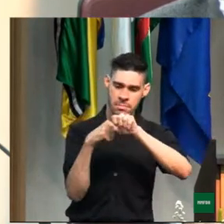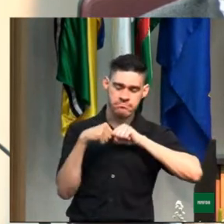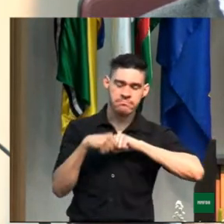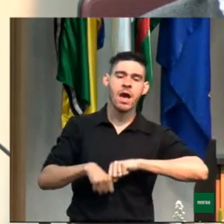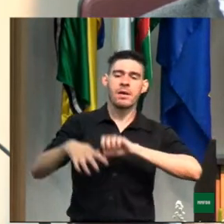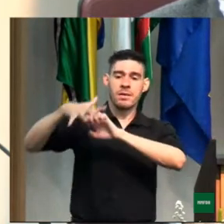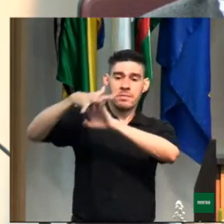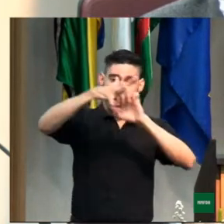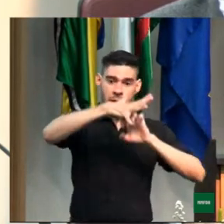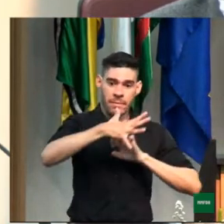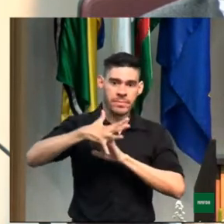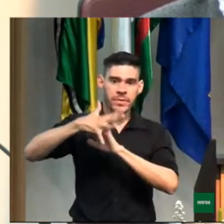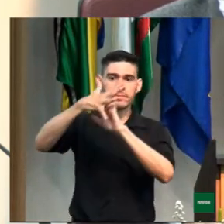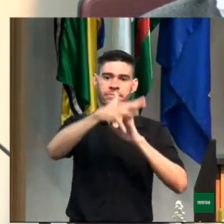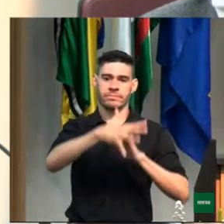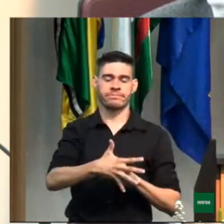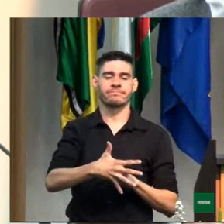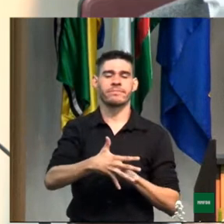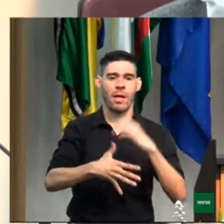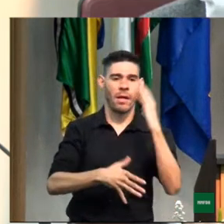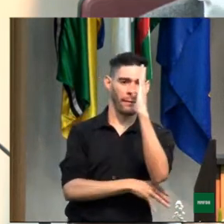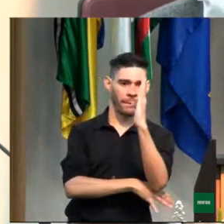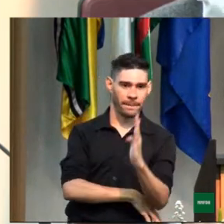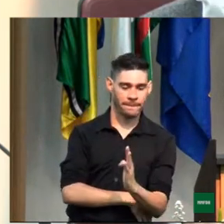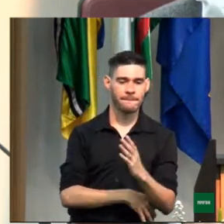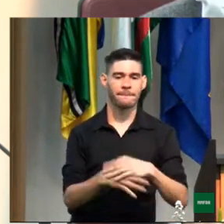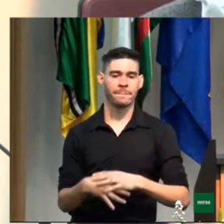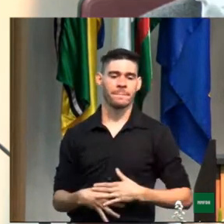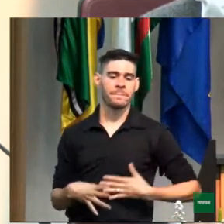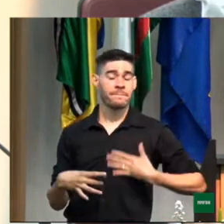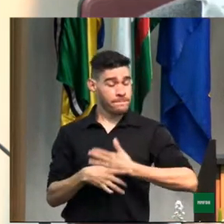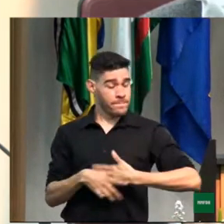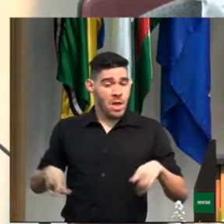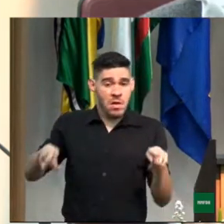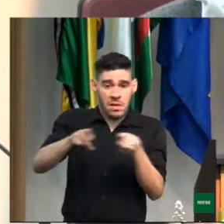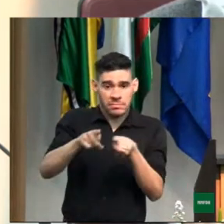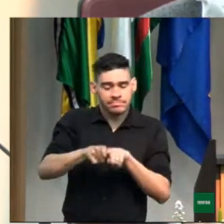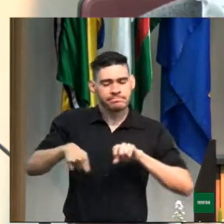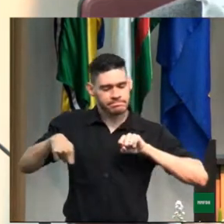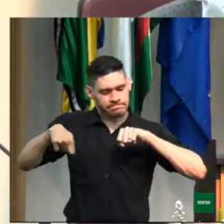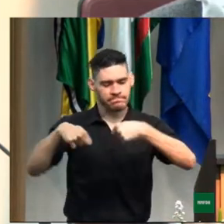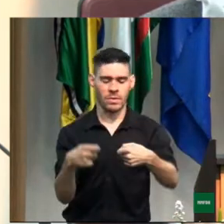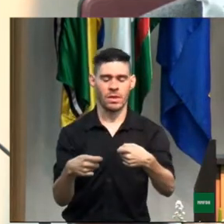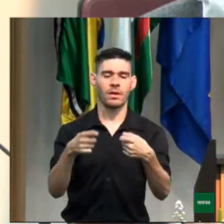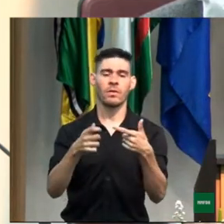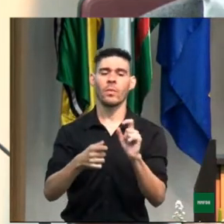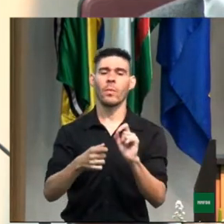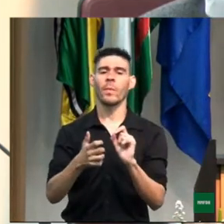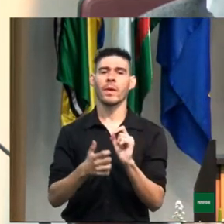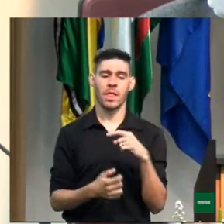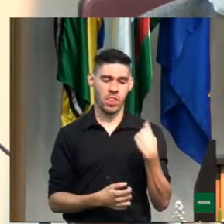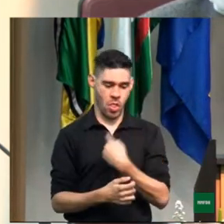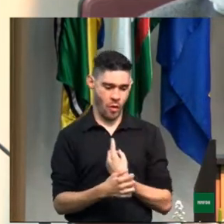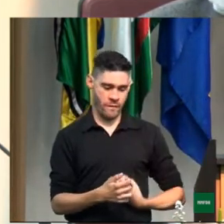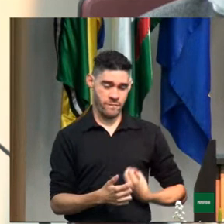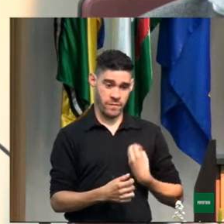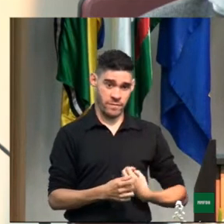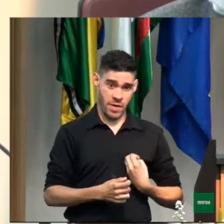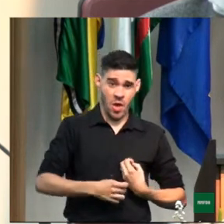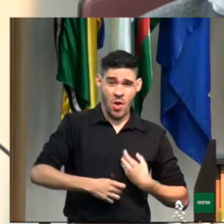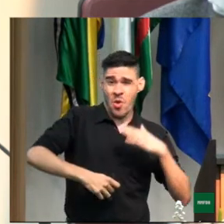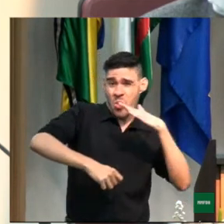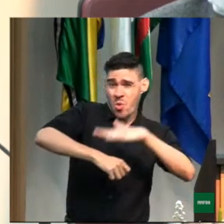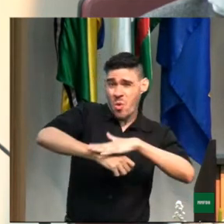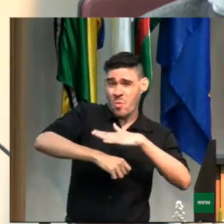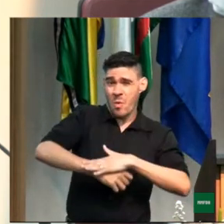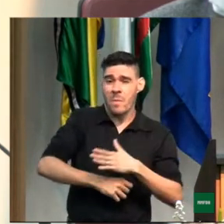no nosso país. Eu gostaria ainda de reforçar que nós estamos vivendo um tempo novo